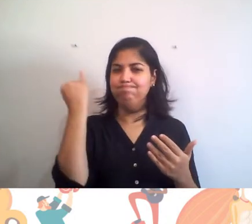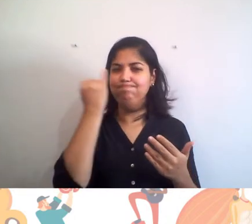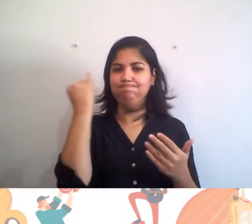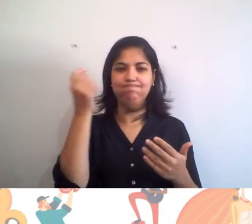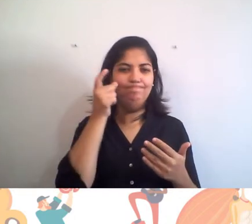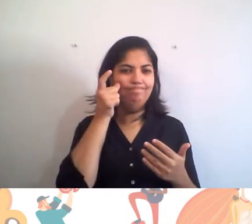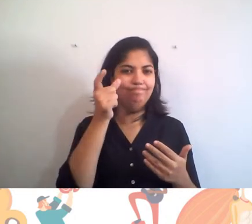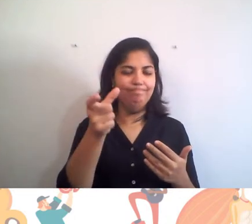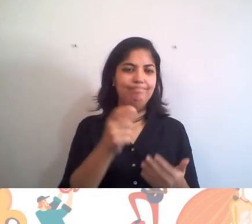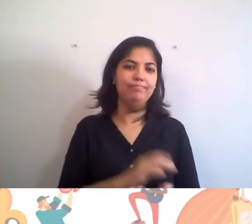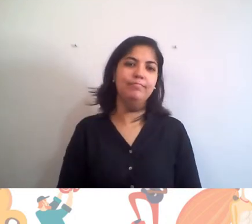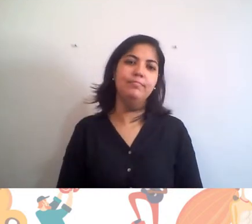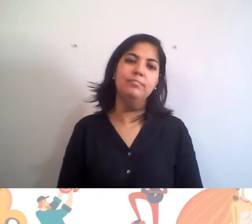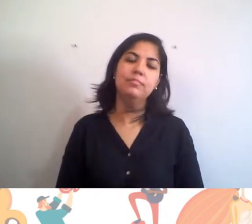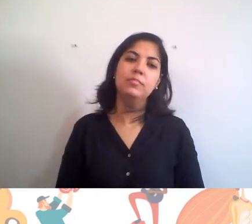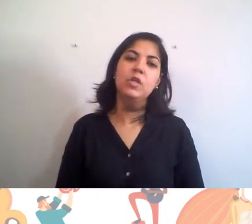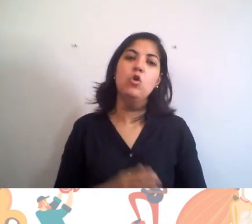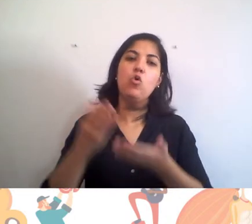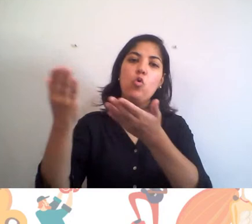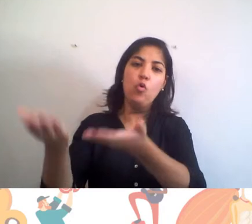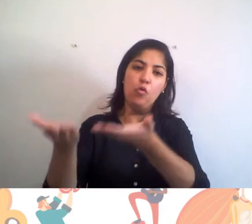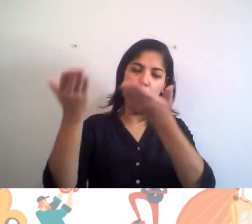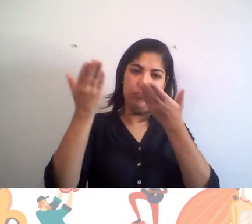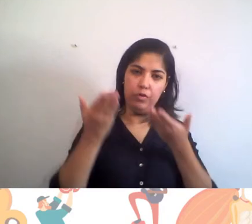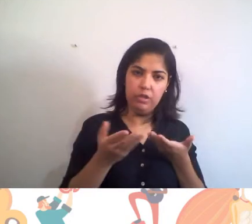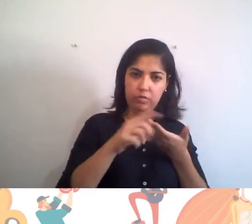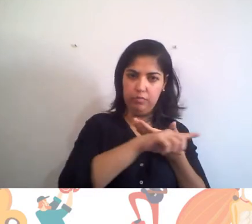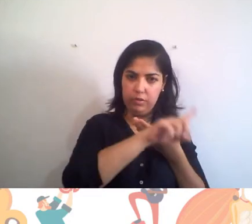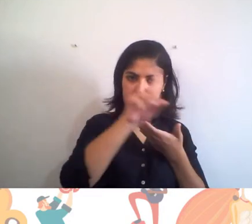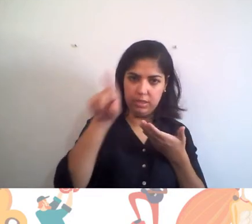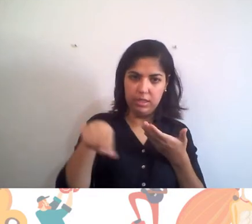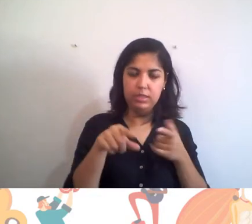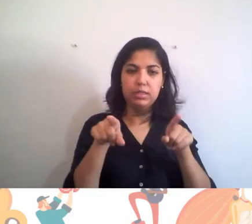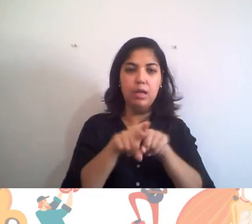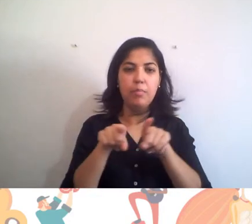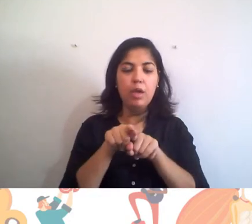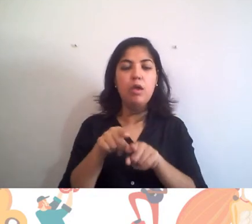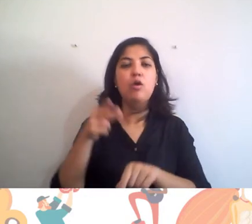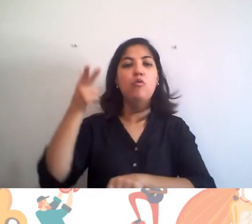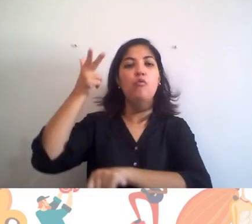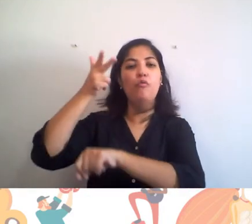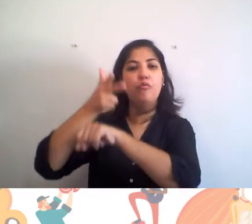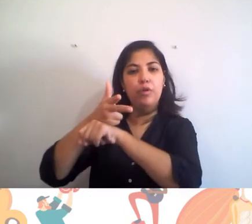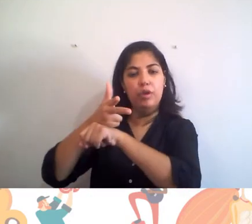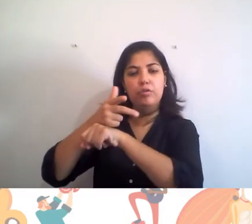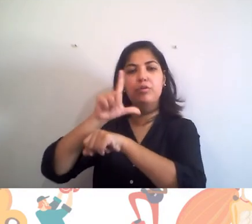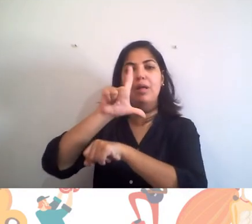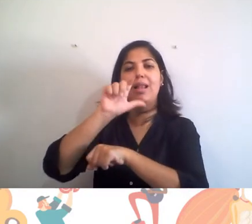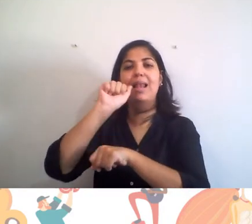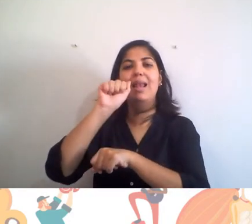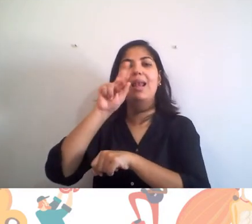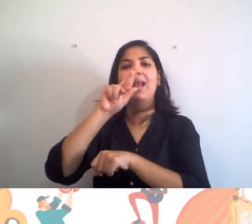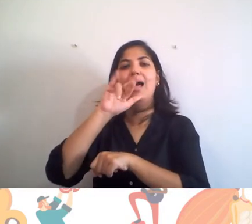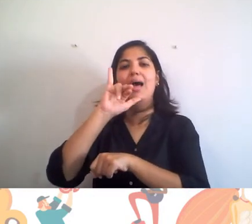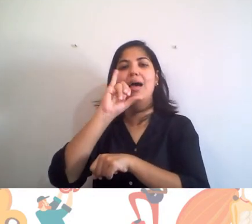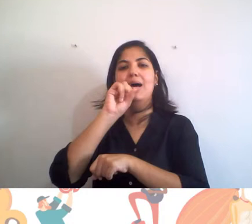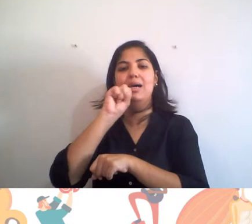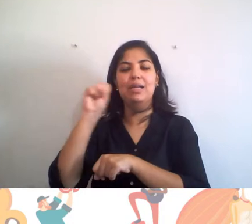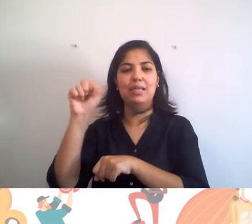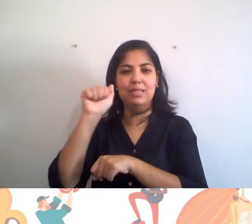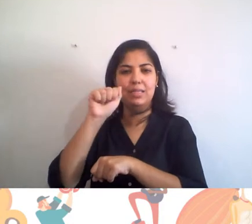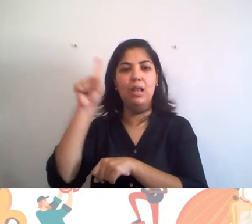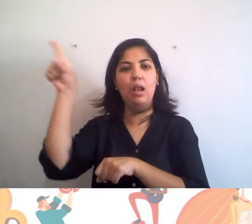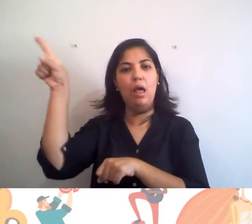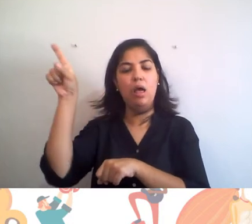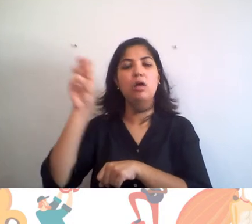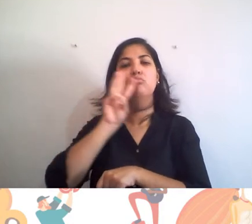vocês também a assistirem um vídeo da Larissa Bombardi, que está lá no nosso site do Terra Madre, Terra